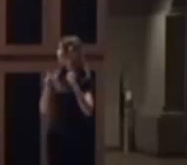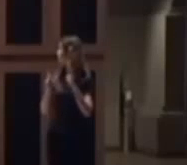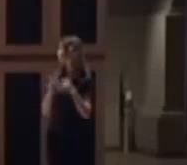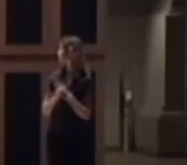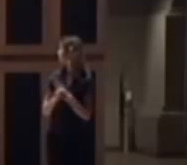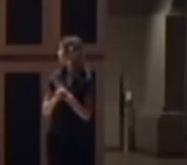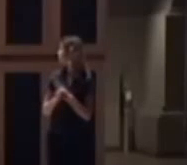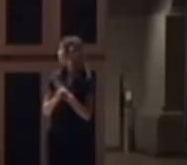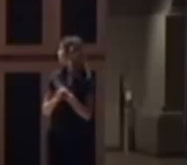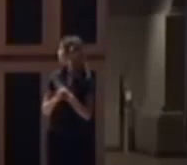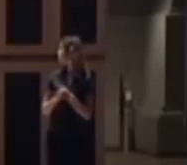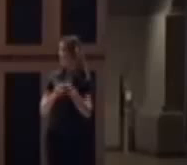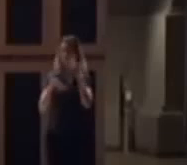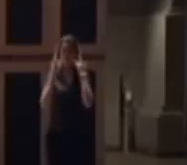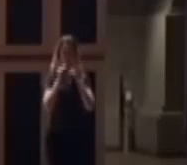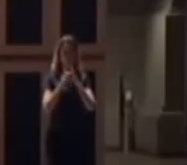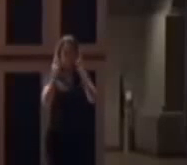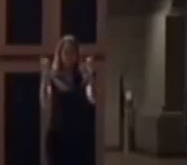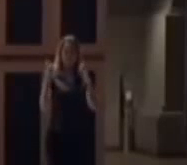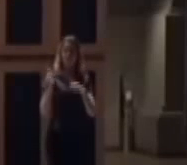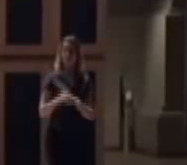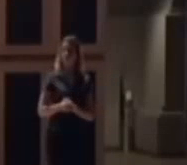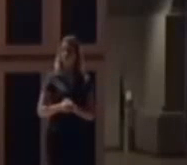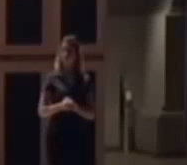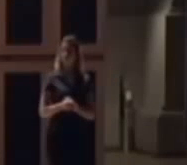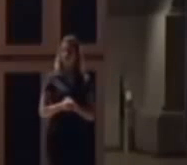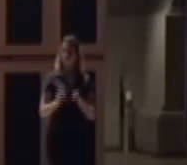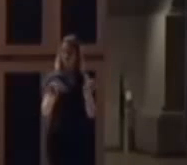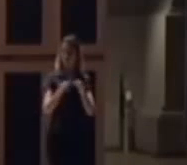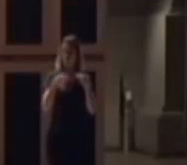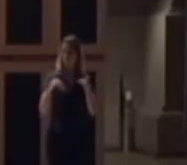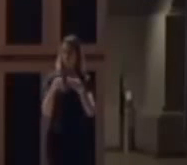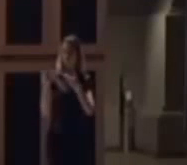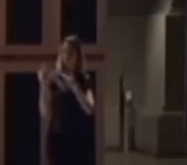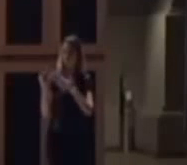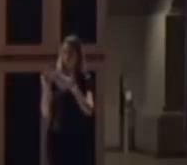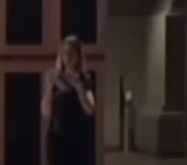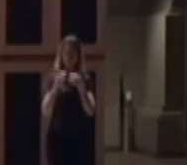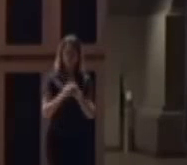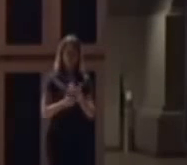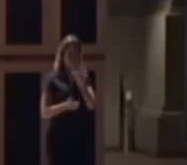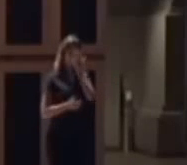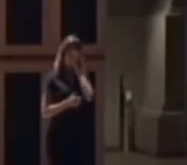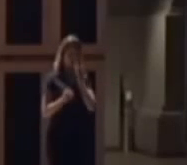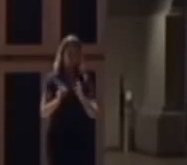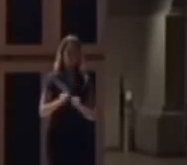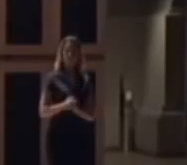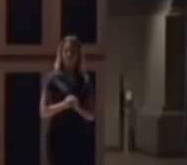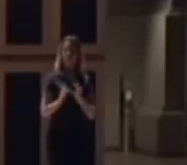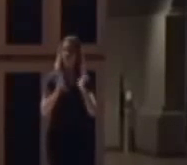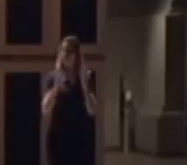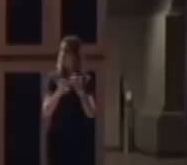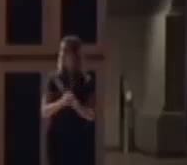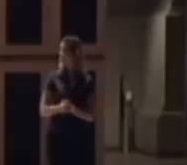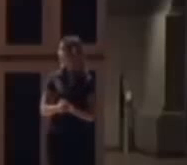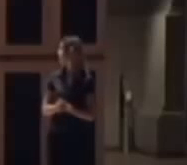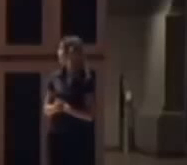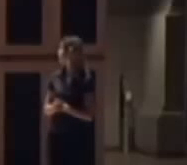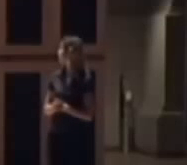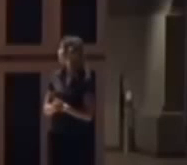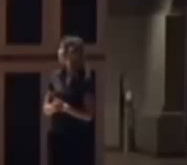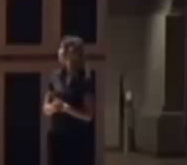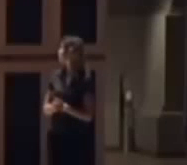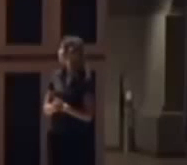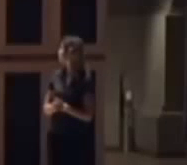Aí o Grande Teatro, pode passar. A ópera, um baile de máscaras que foi feito. O Centro Técnico, aí é uma das